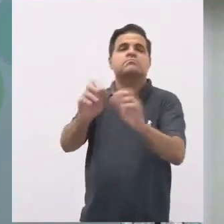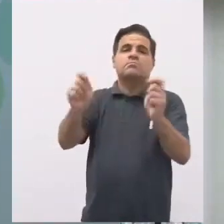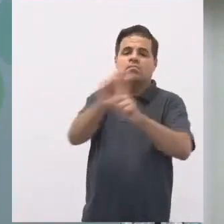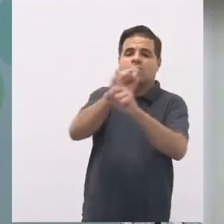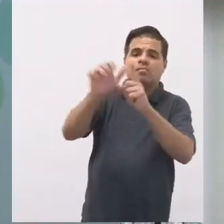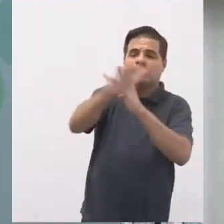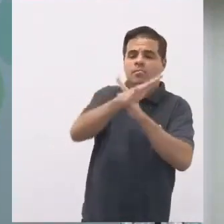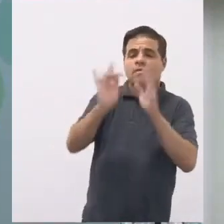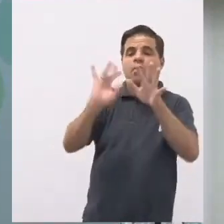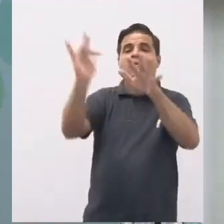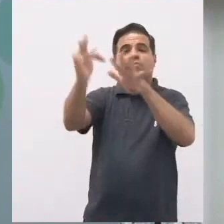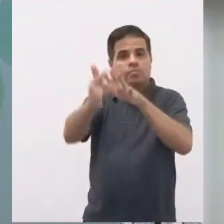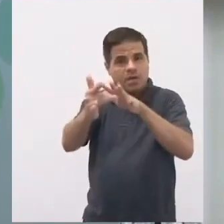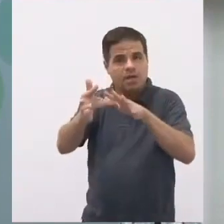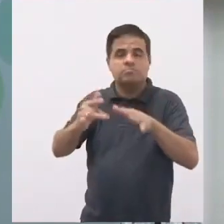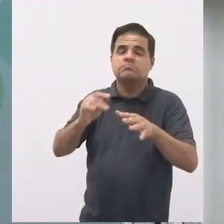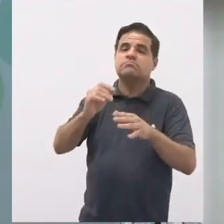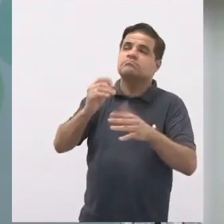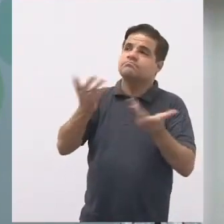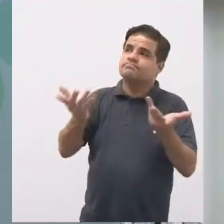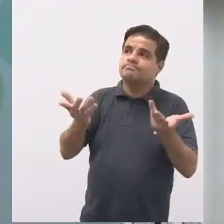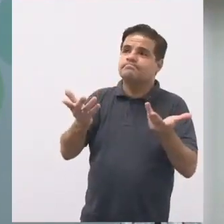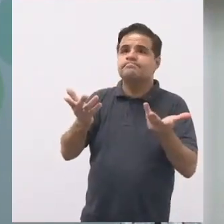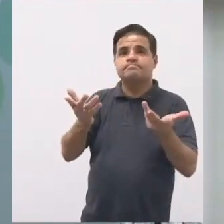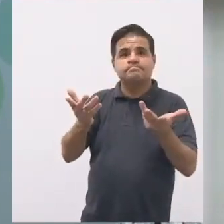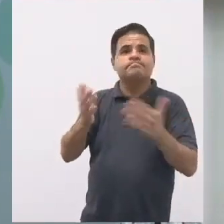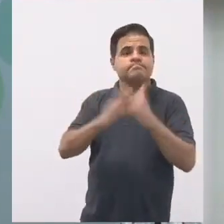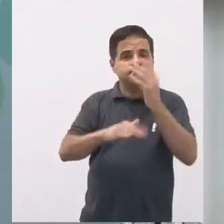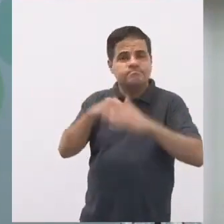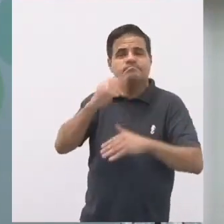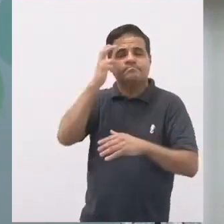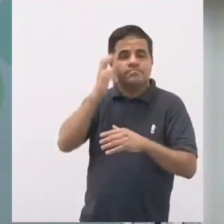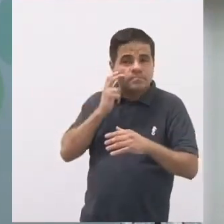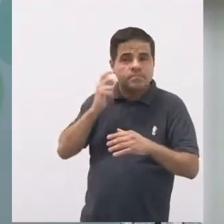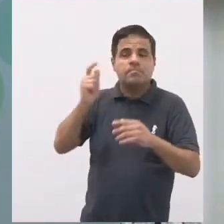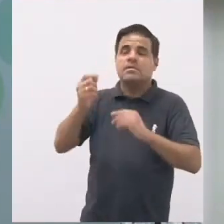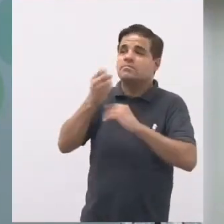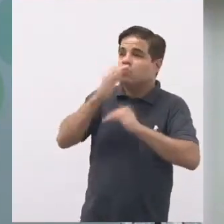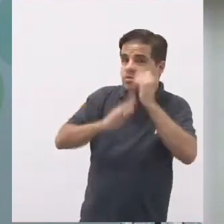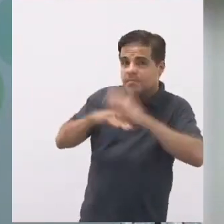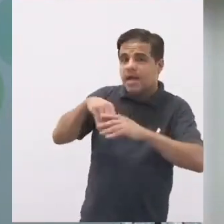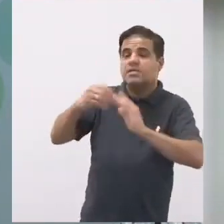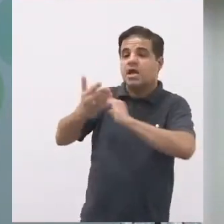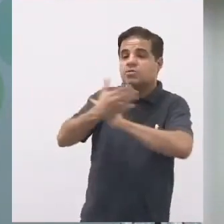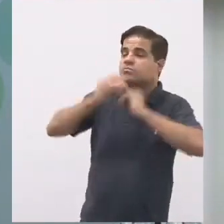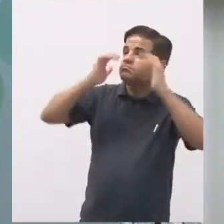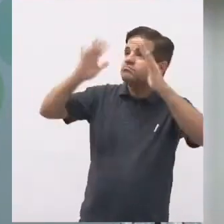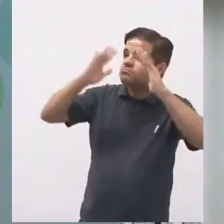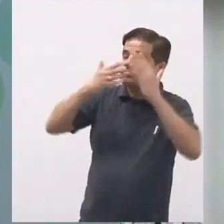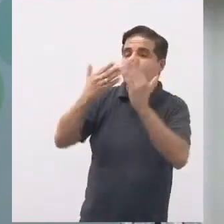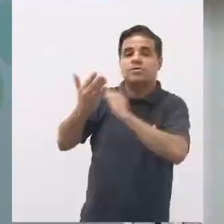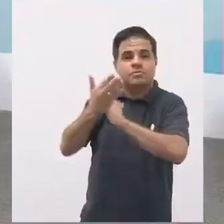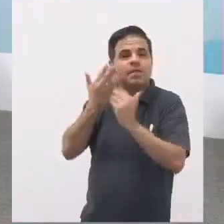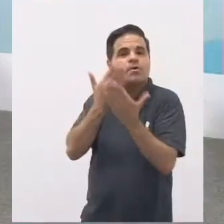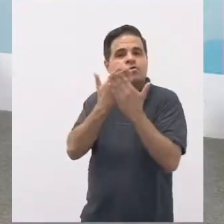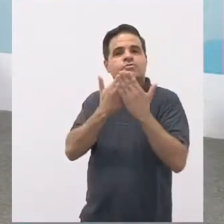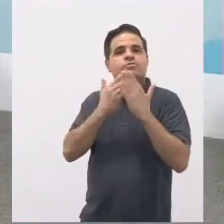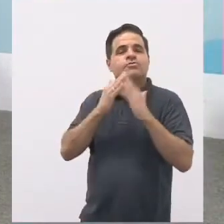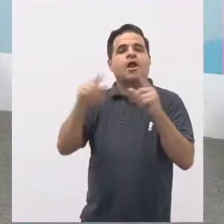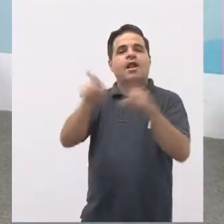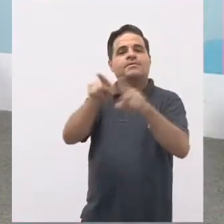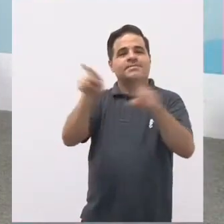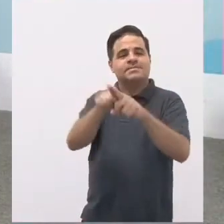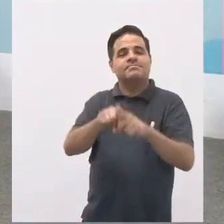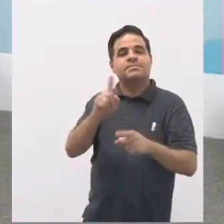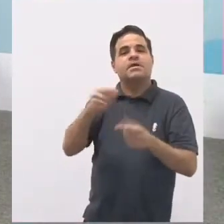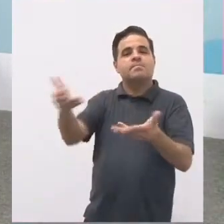social, cultural, mas essas boas práticas nos faz refletir e pensar momentos para a nossa escola também, né, Marcelo? Exatamente, né? Elas